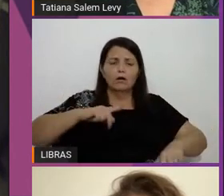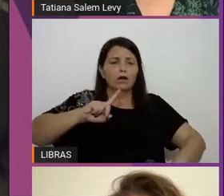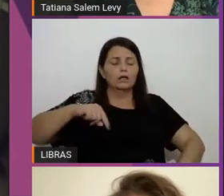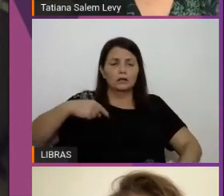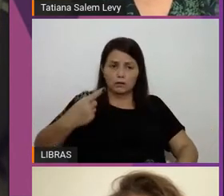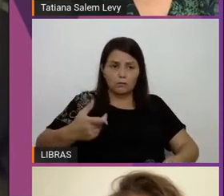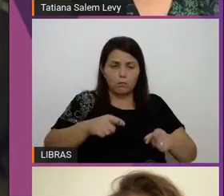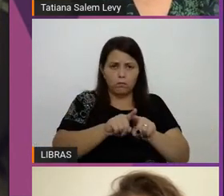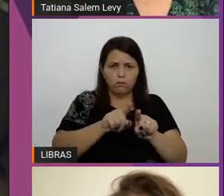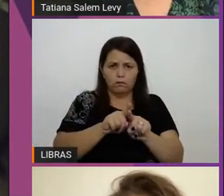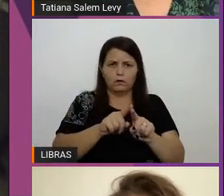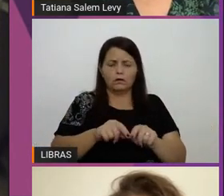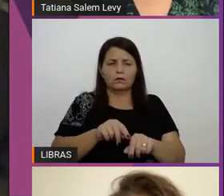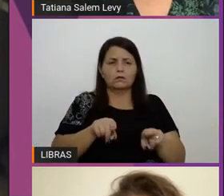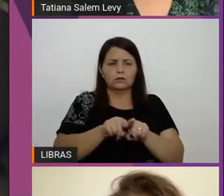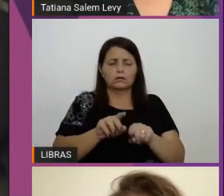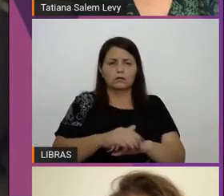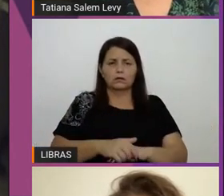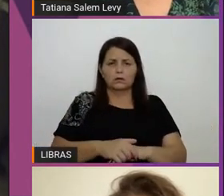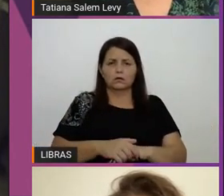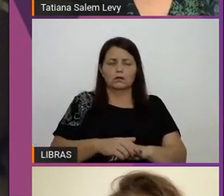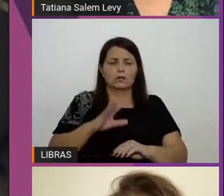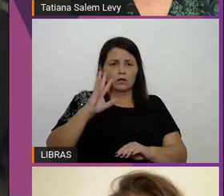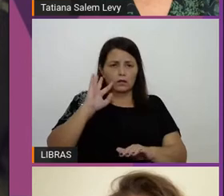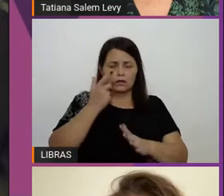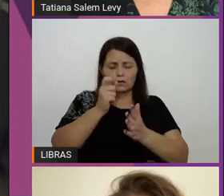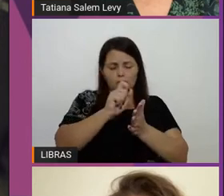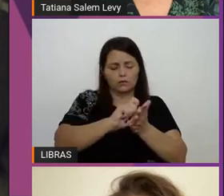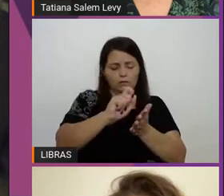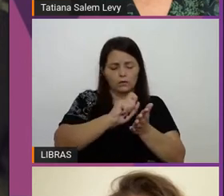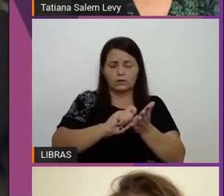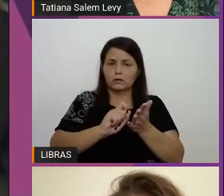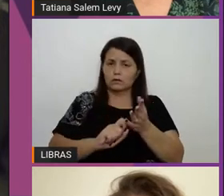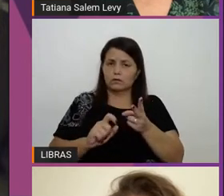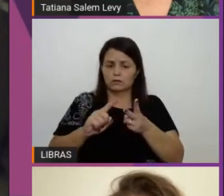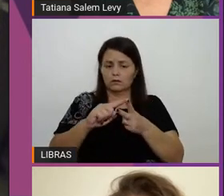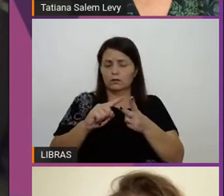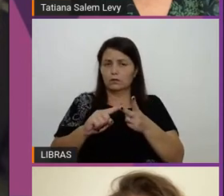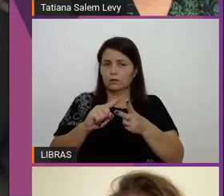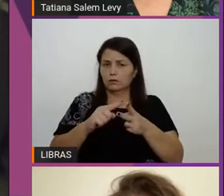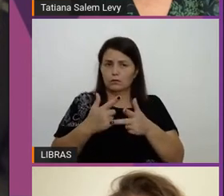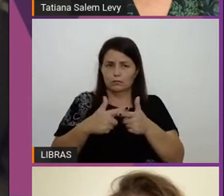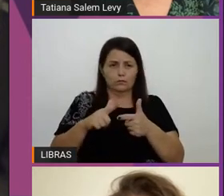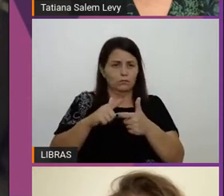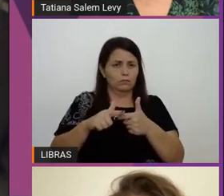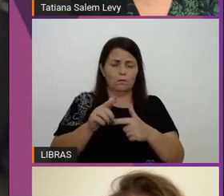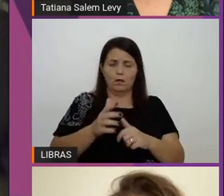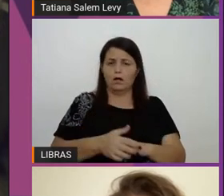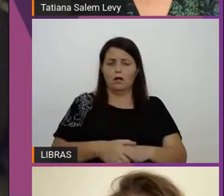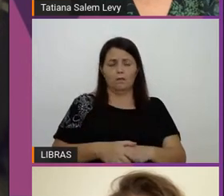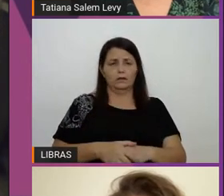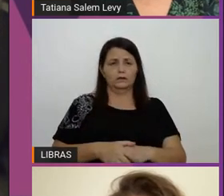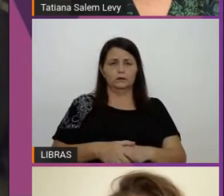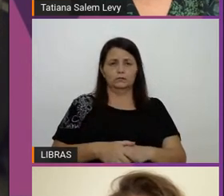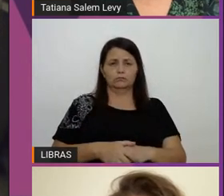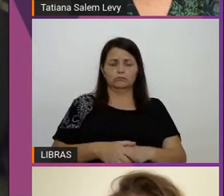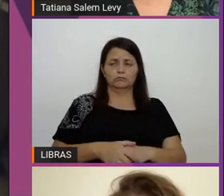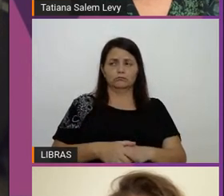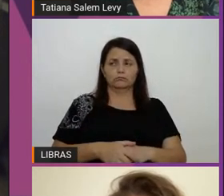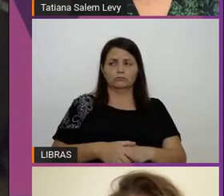partir daí eu então Resolvi escrever sobre essas duas catastros quem